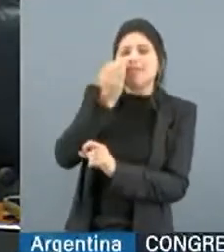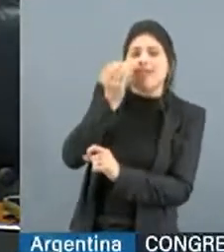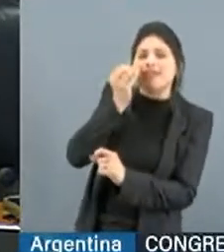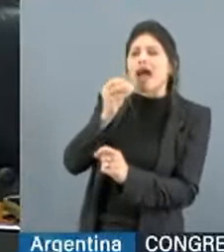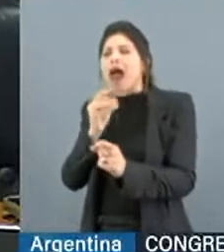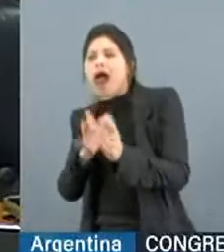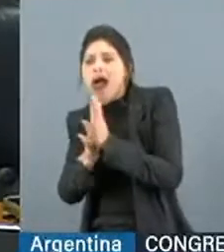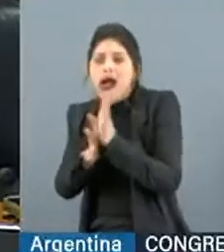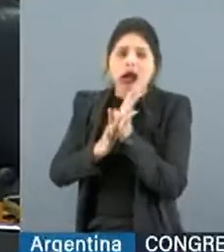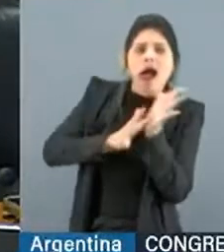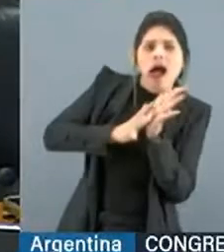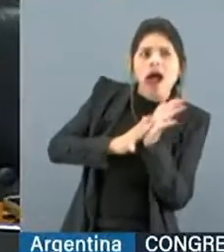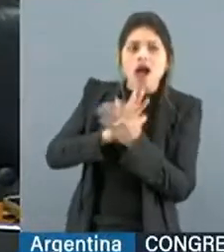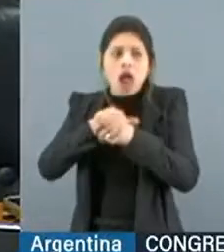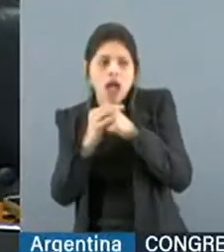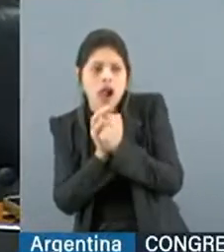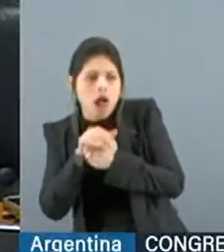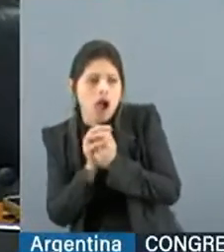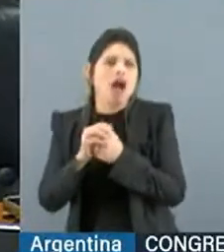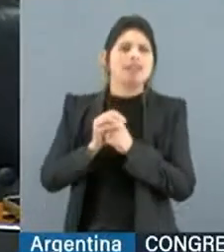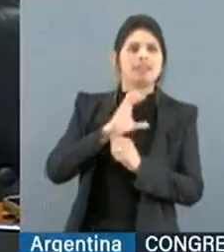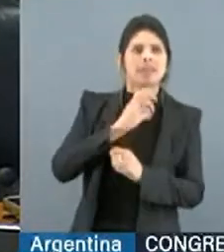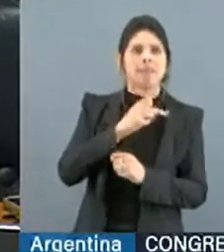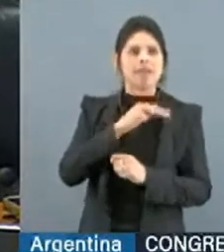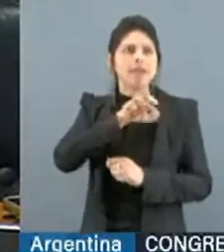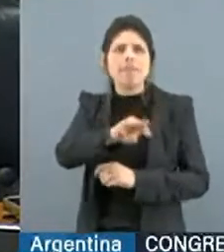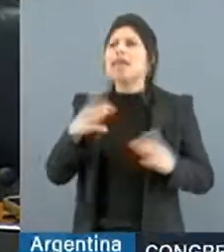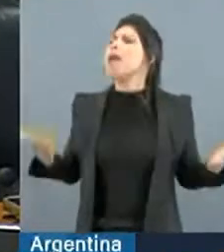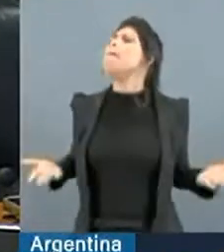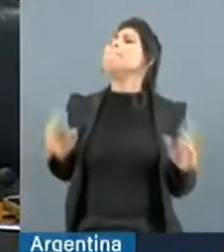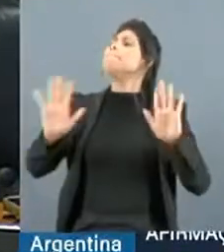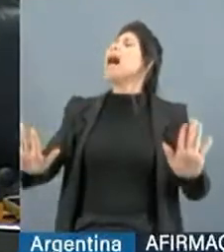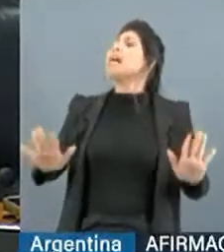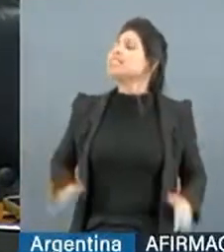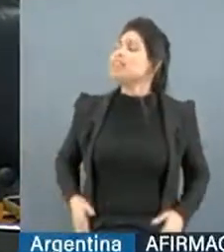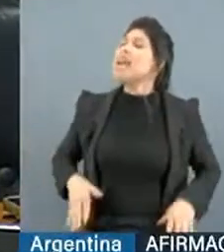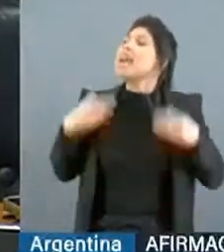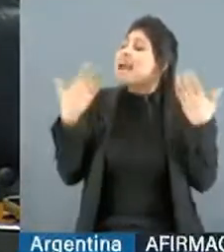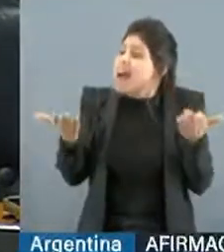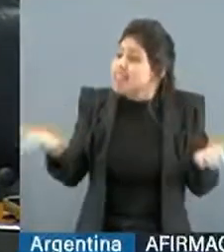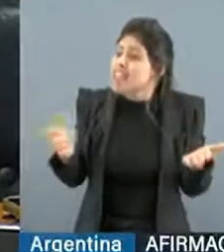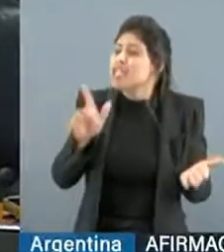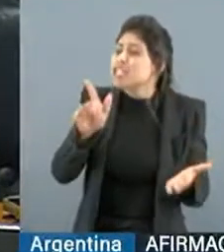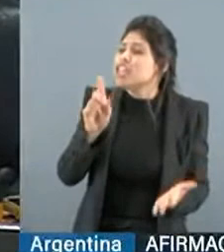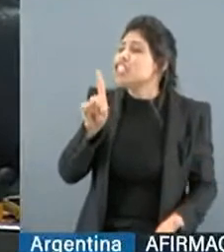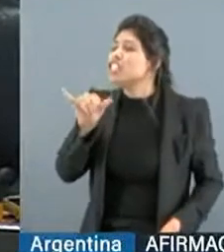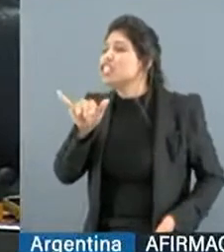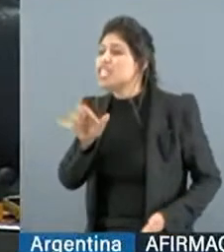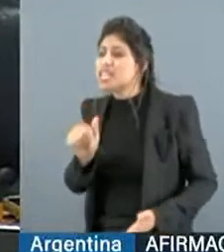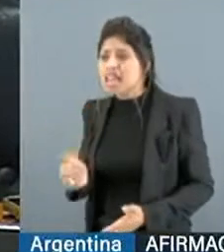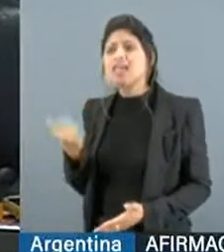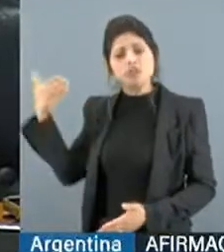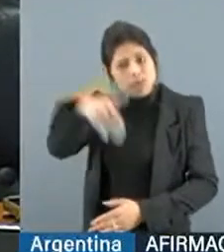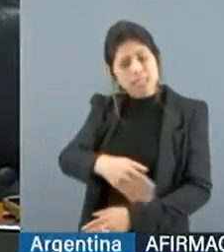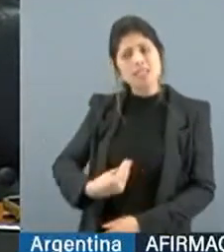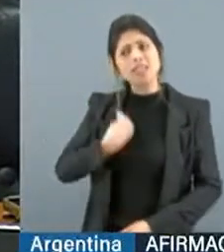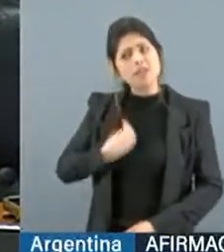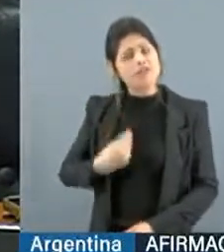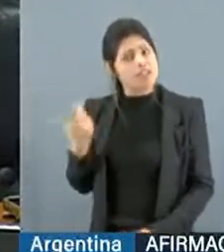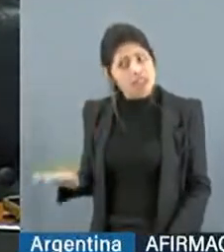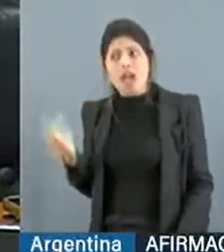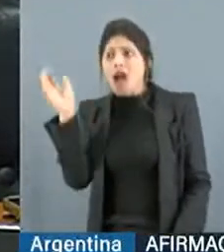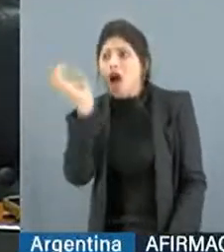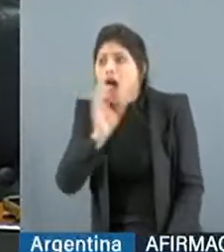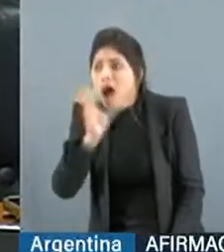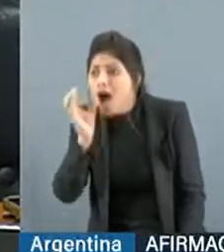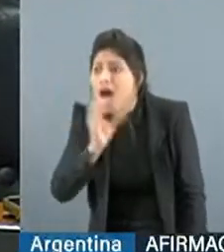para boicotar essa CPMI, cadê G. Dias? Está claro que G. Dias tem que vir e tem que vir logo. A